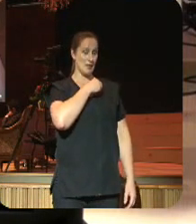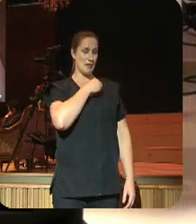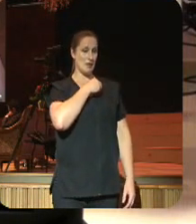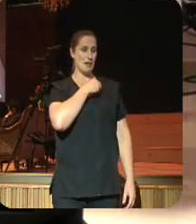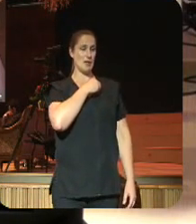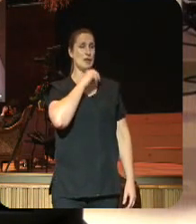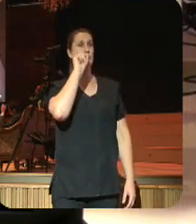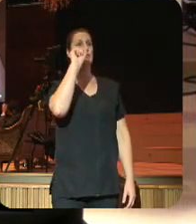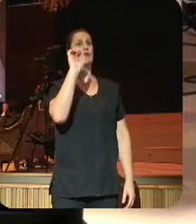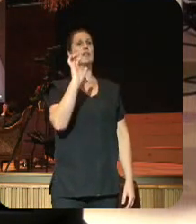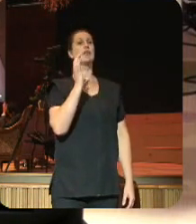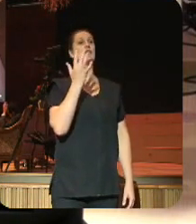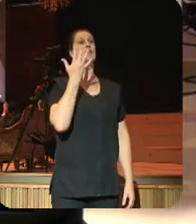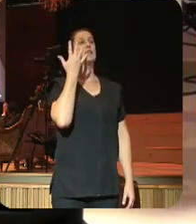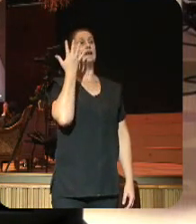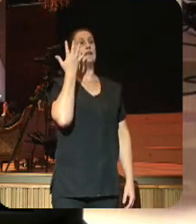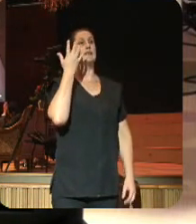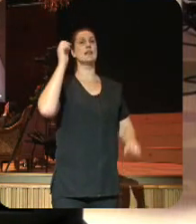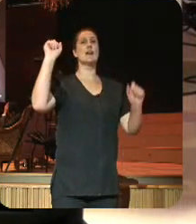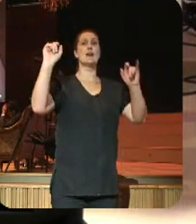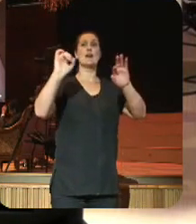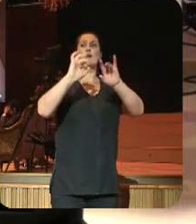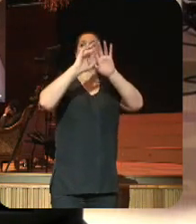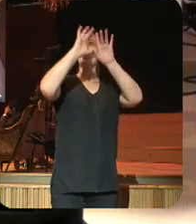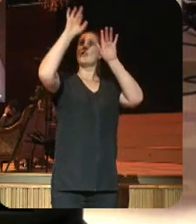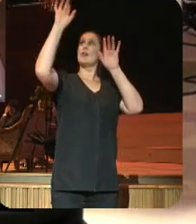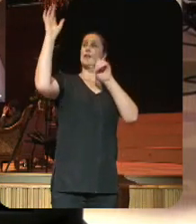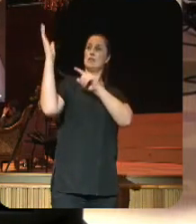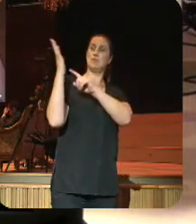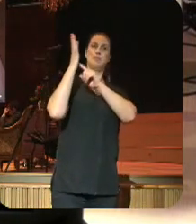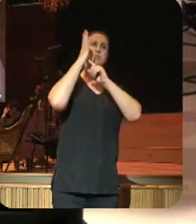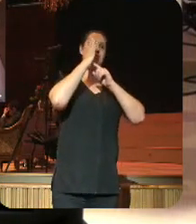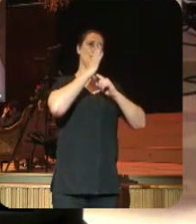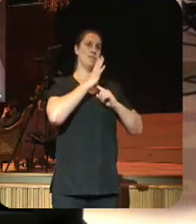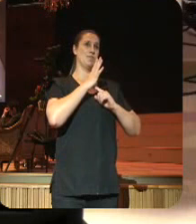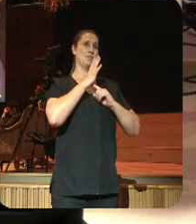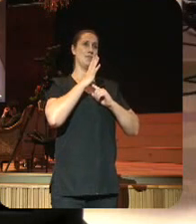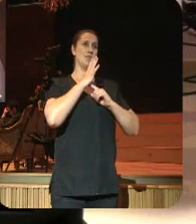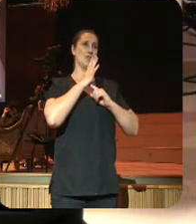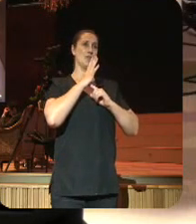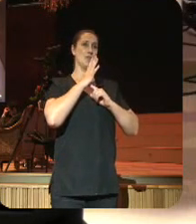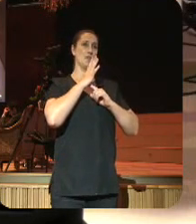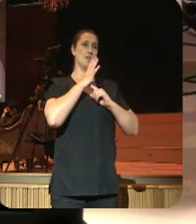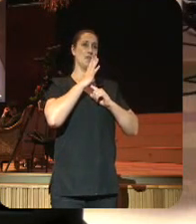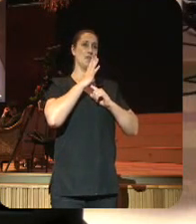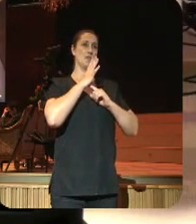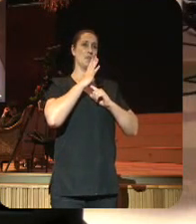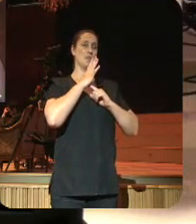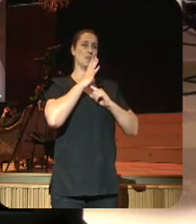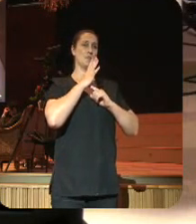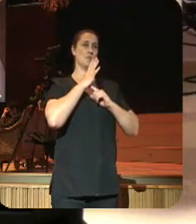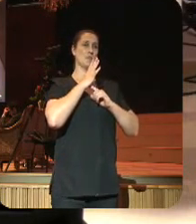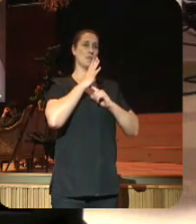que aconteceria quando essa glória se manifestasse dessa maneira que eu falei, sem ter sido esvaziada?